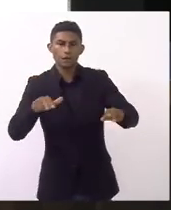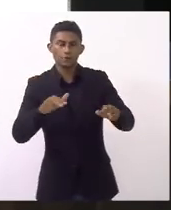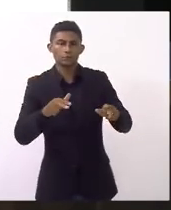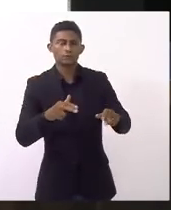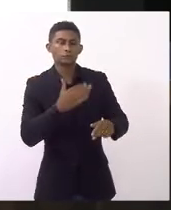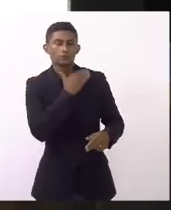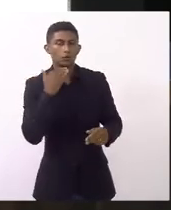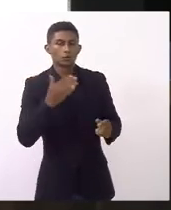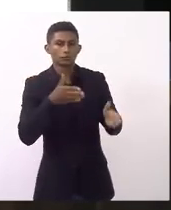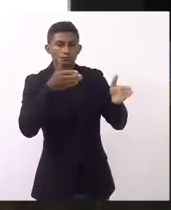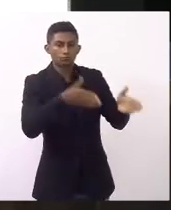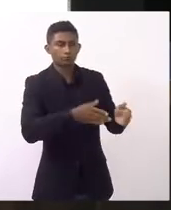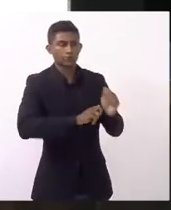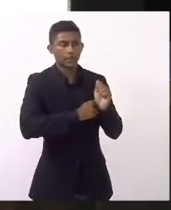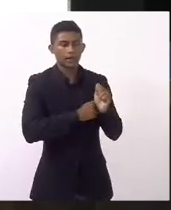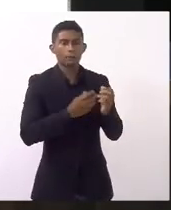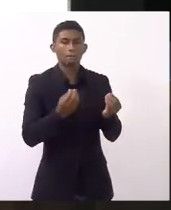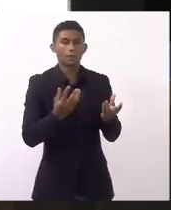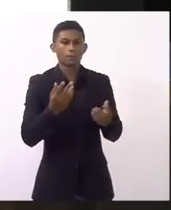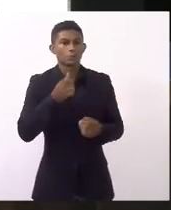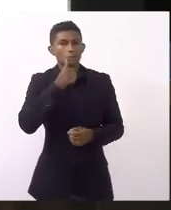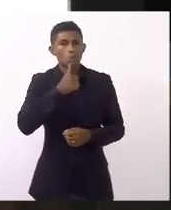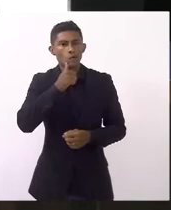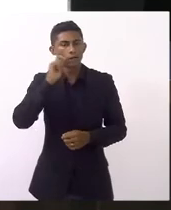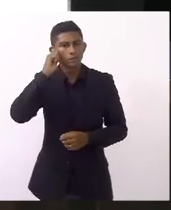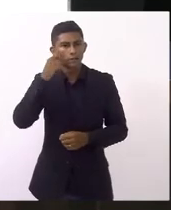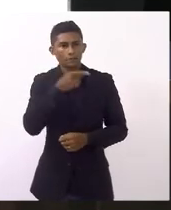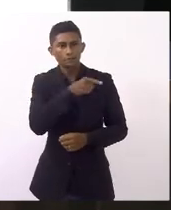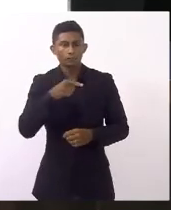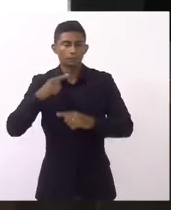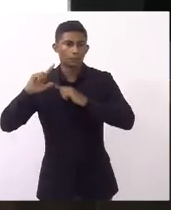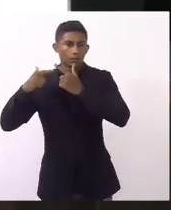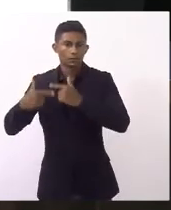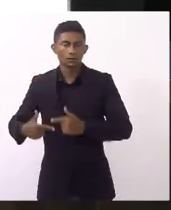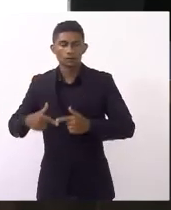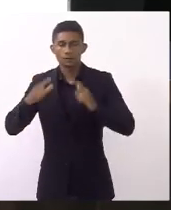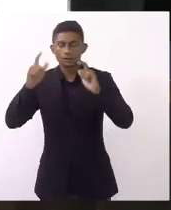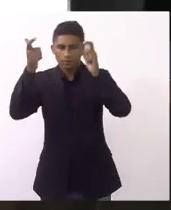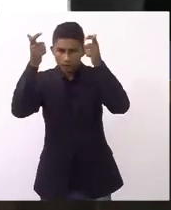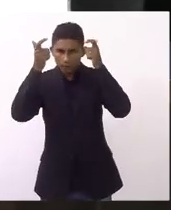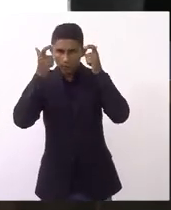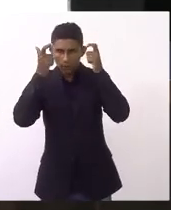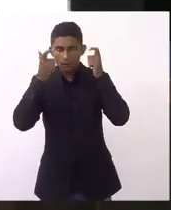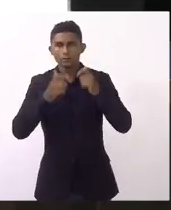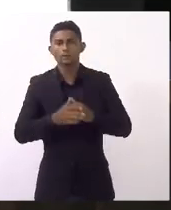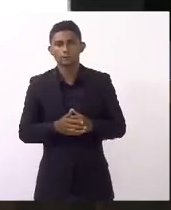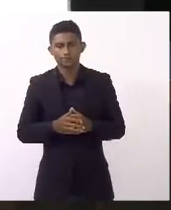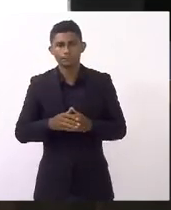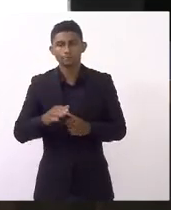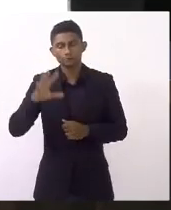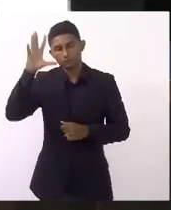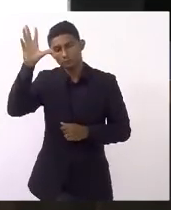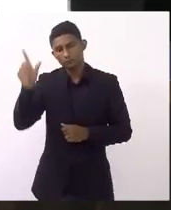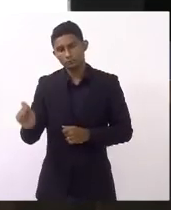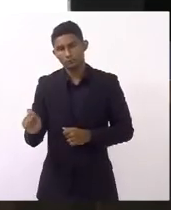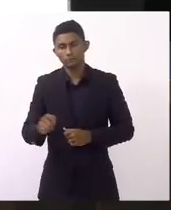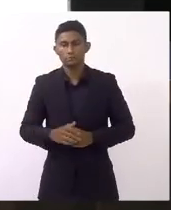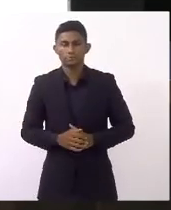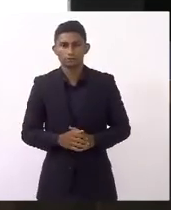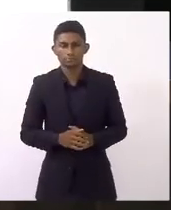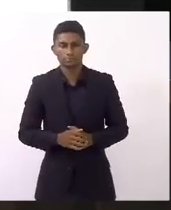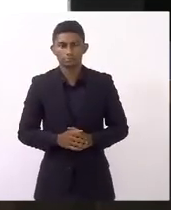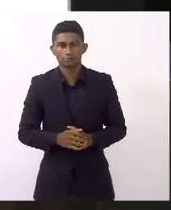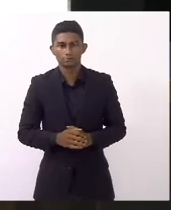secretos para mulheres negras que descendiam de reis e rainhas do continente africano